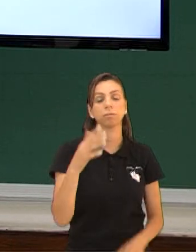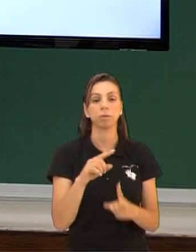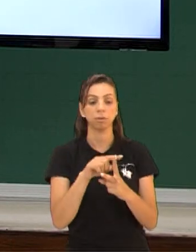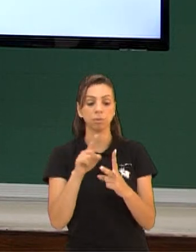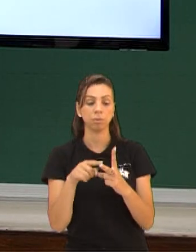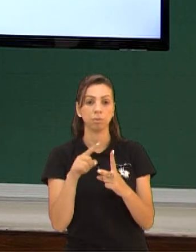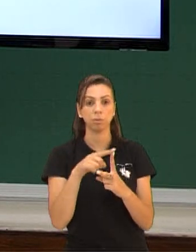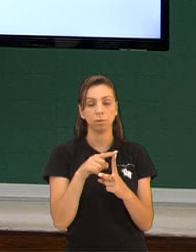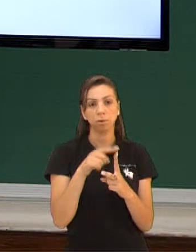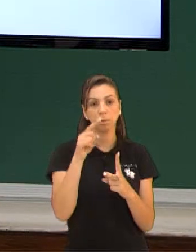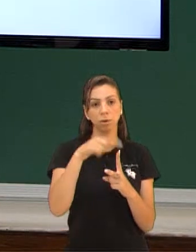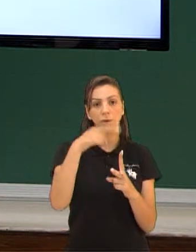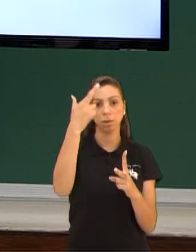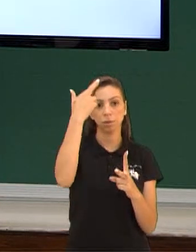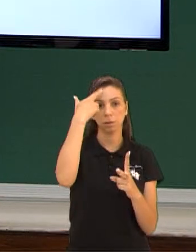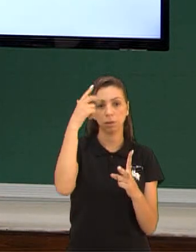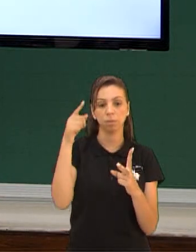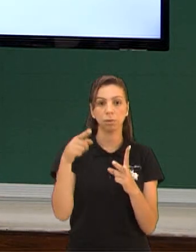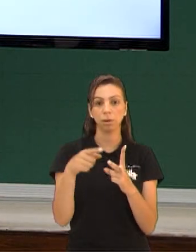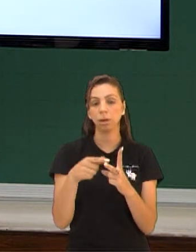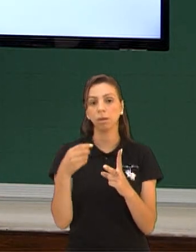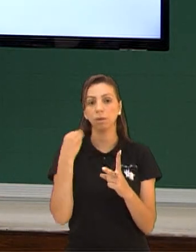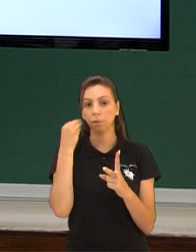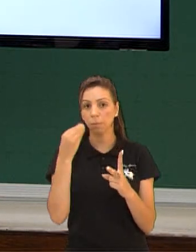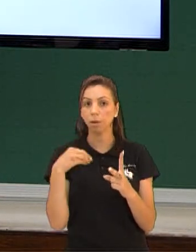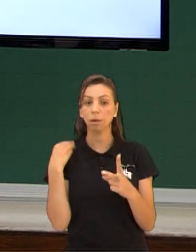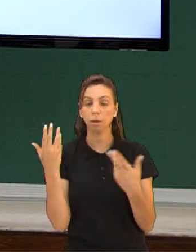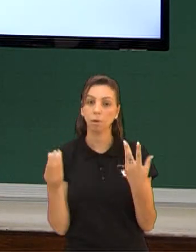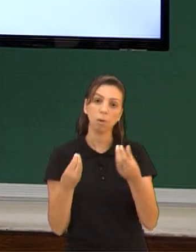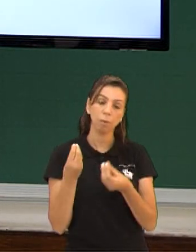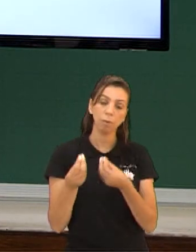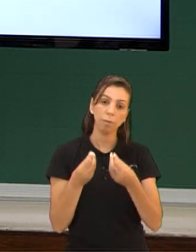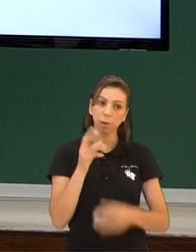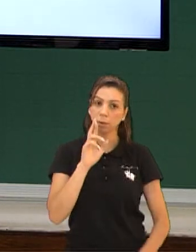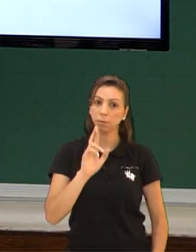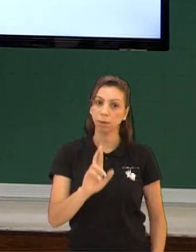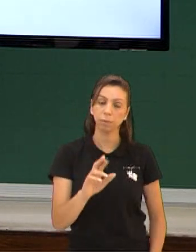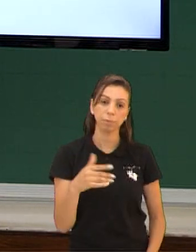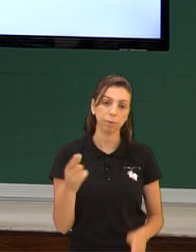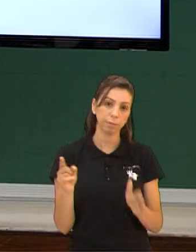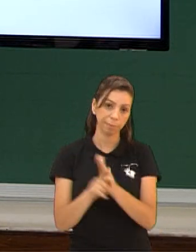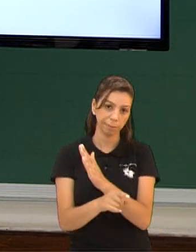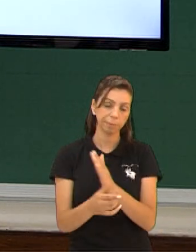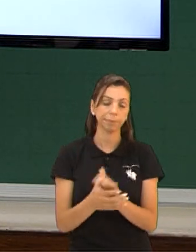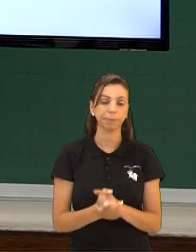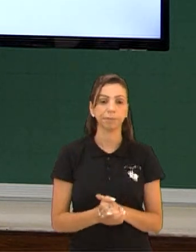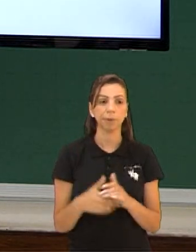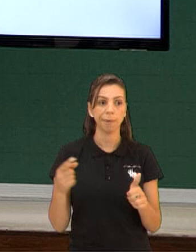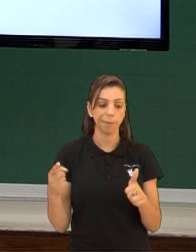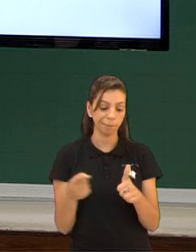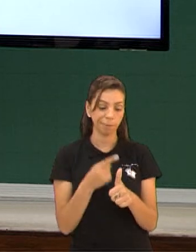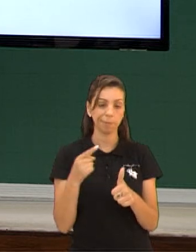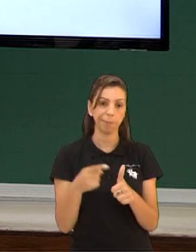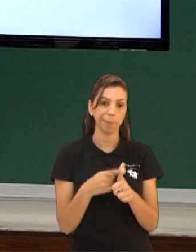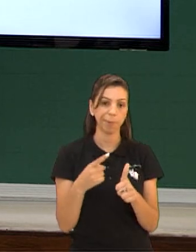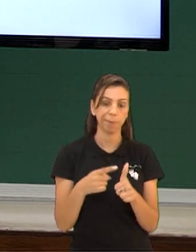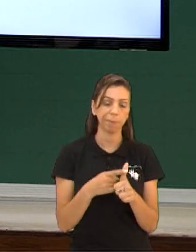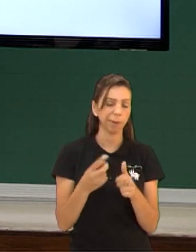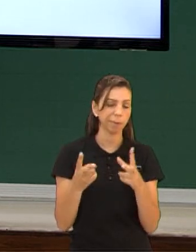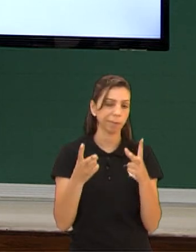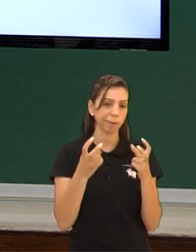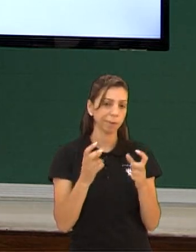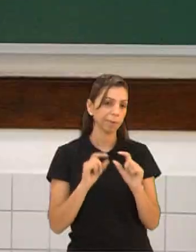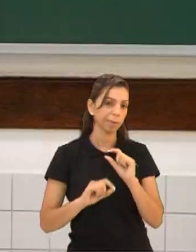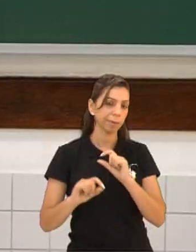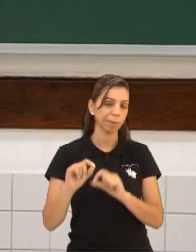racionalistas e empiristas. Então, mais à frente, nós vamos ver como ele soluciona essa questão. Bom, a primeira coisa que nós precisamos observar,